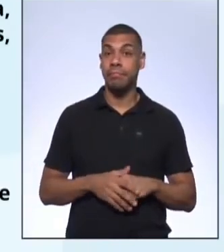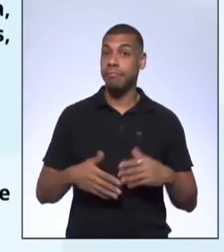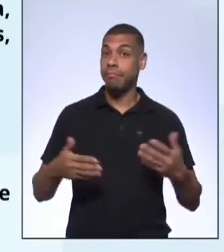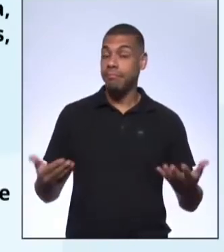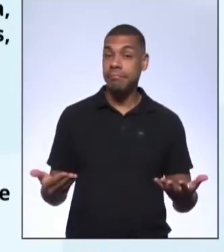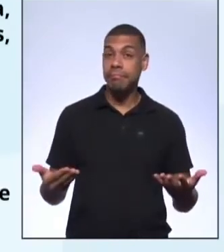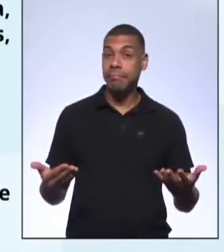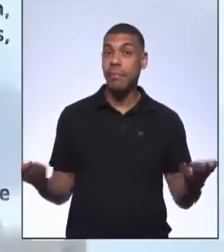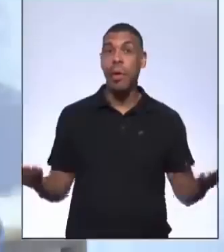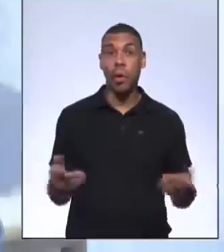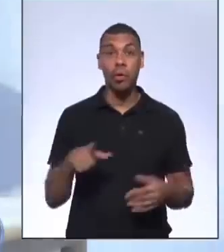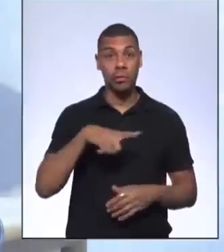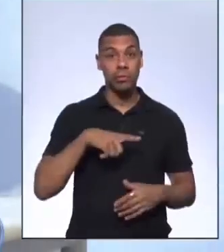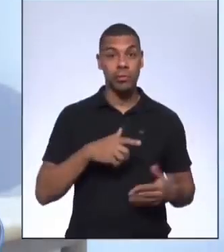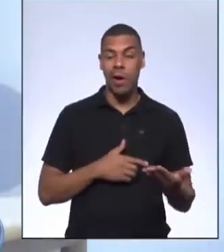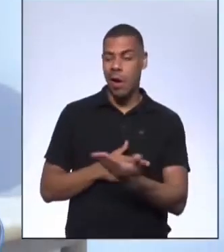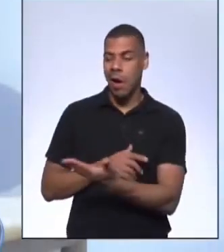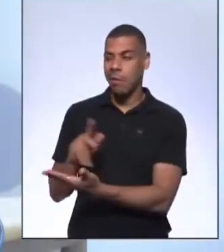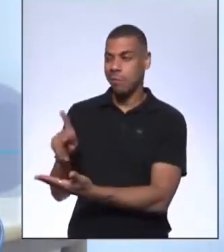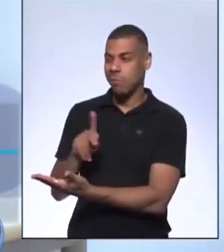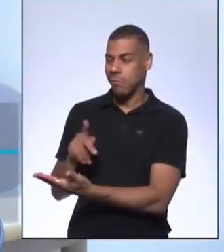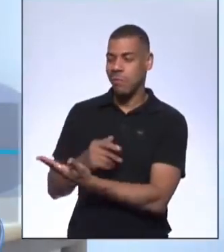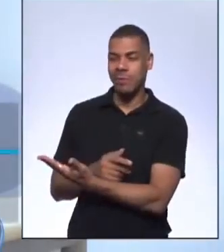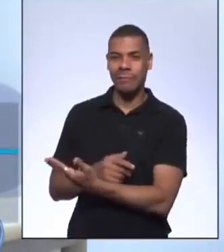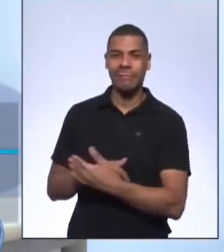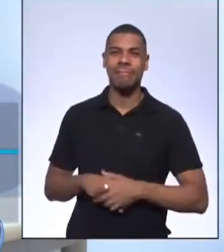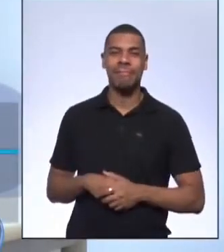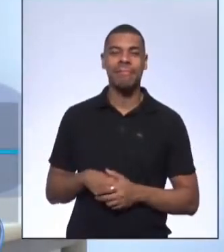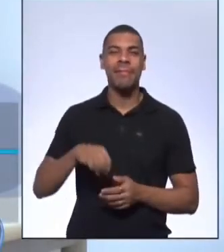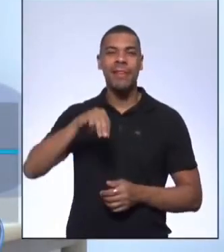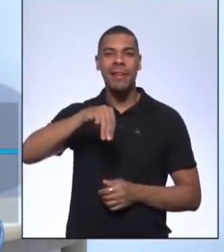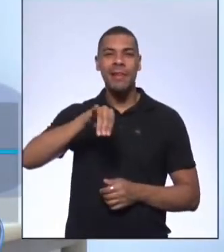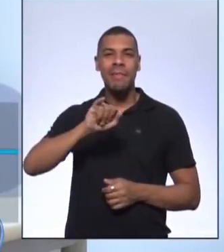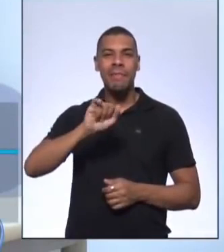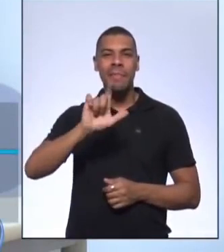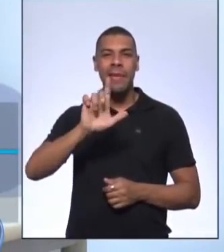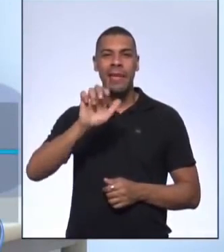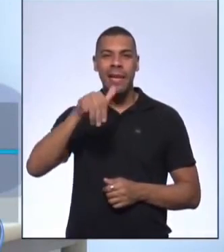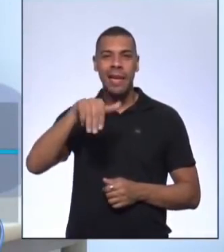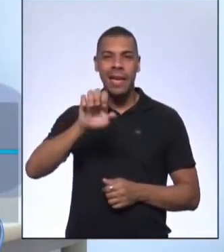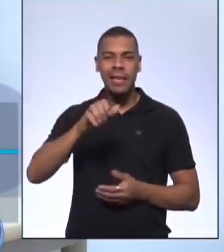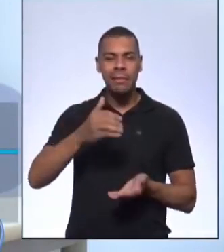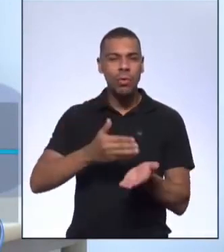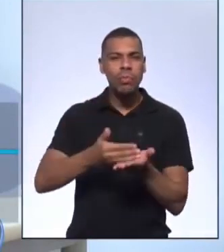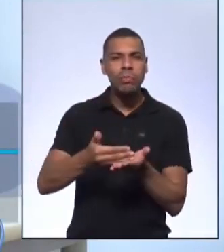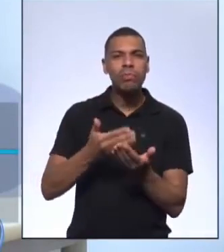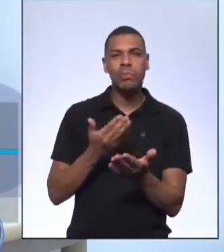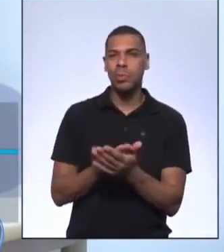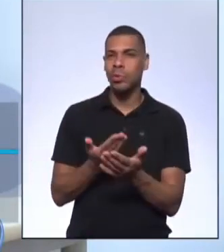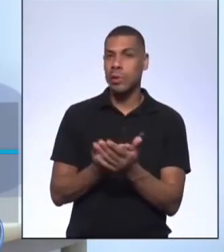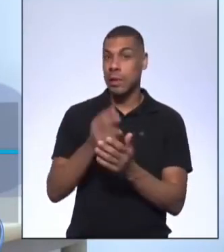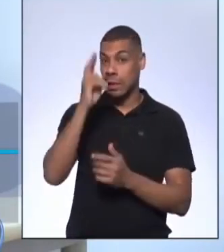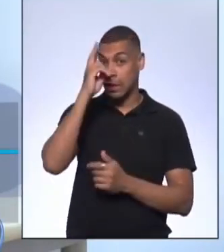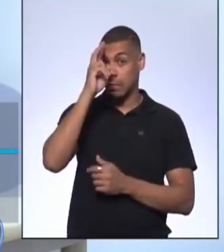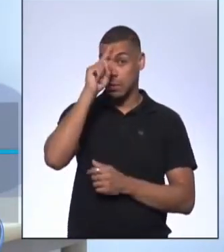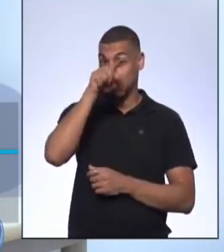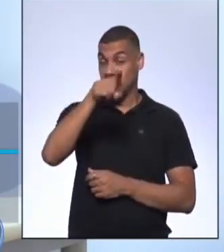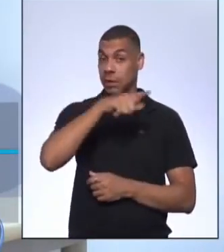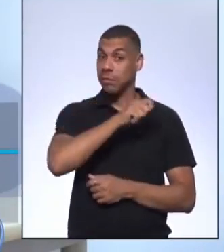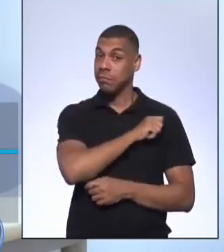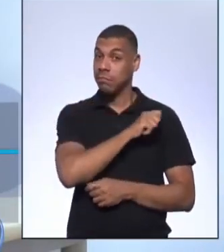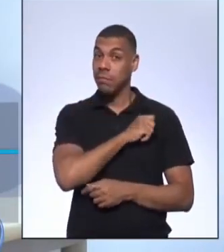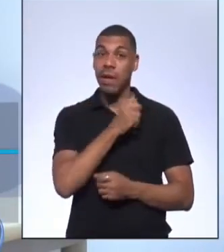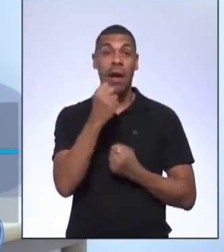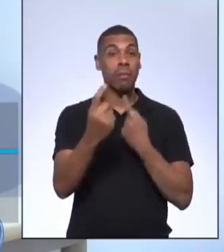Então, agora vou passar a palavra para a professora Milene, que vai fazer a introdução da aula. Lembrando vocês que nós teremos